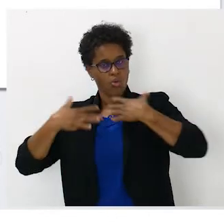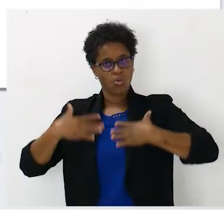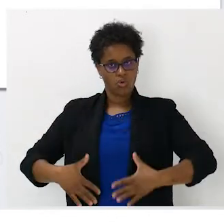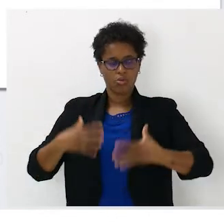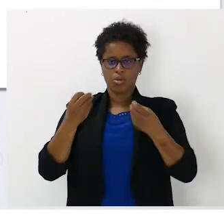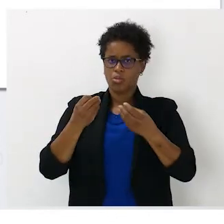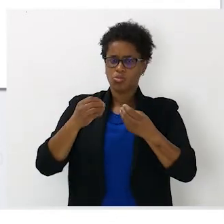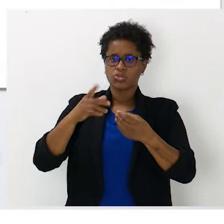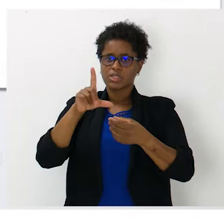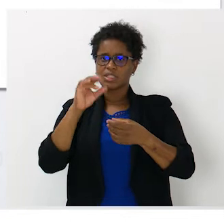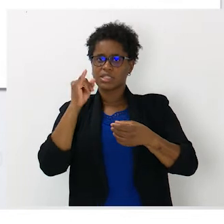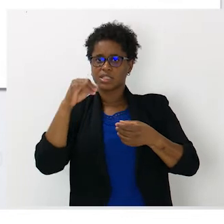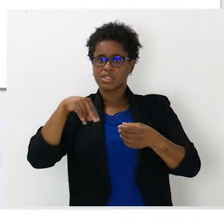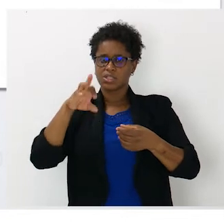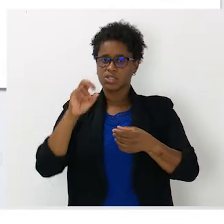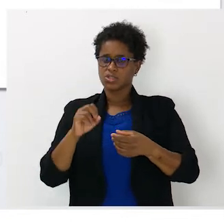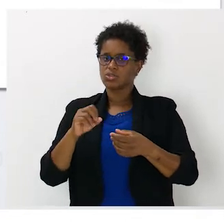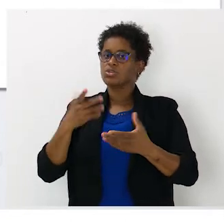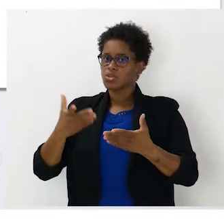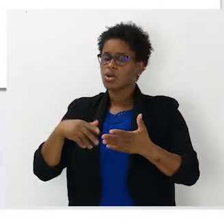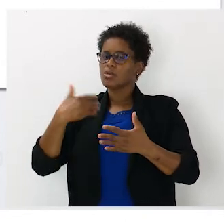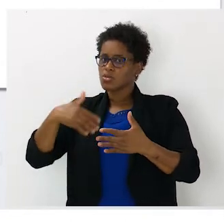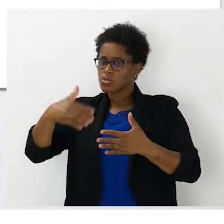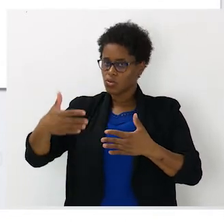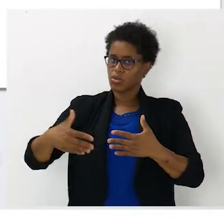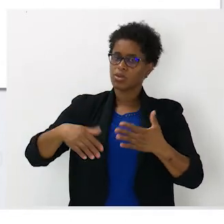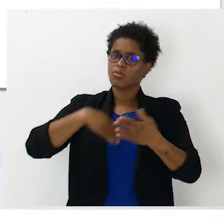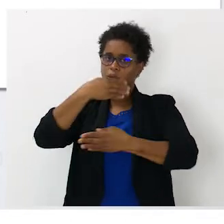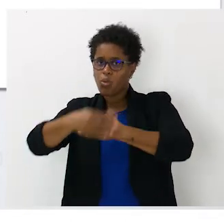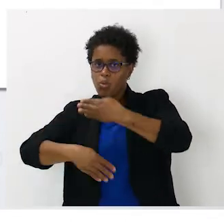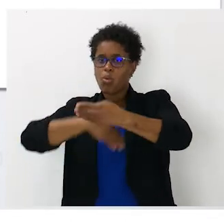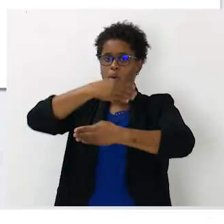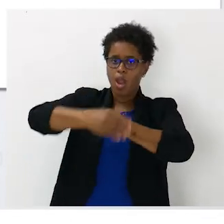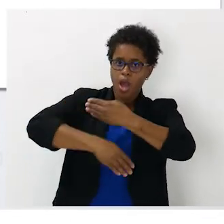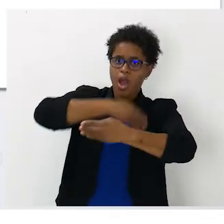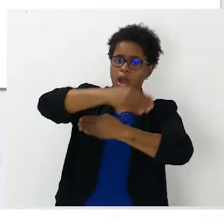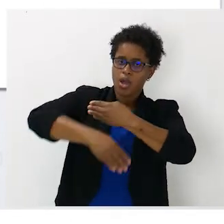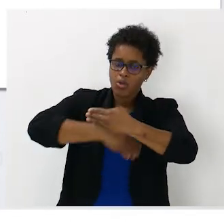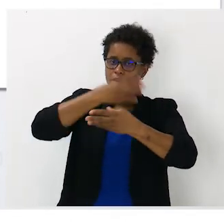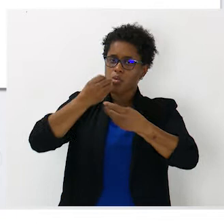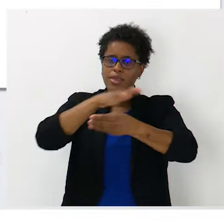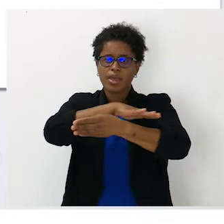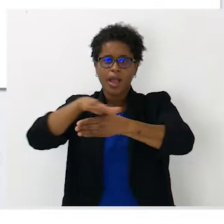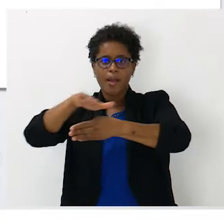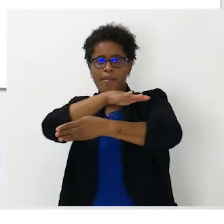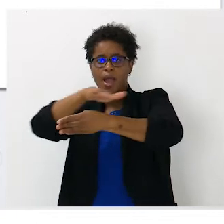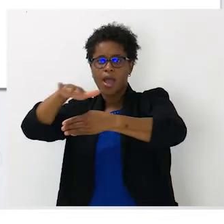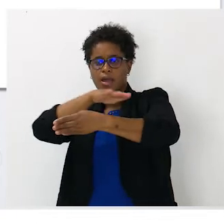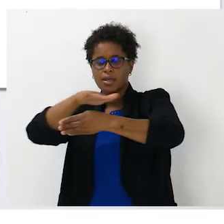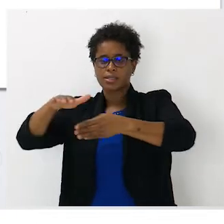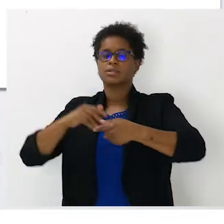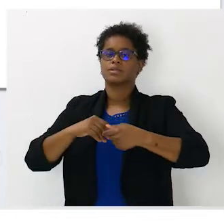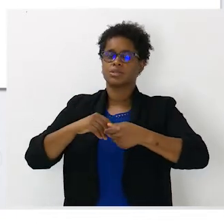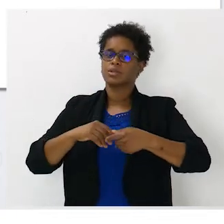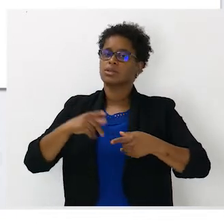metros de linho. À medida que vão enrolando o corpo com as várias camadas, põem